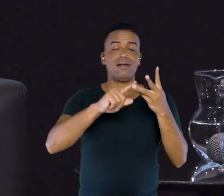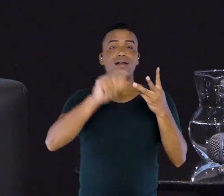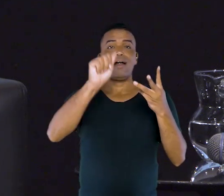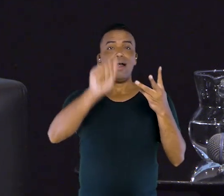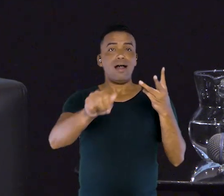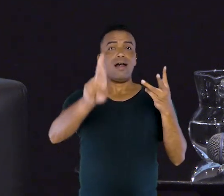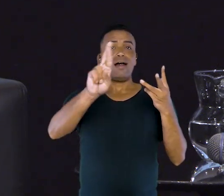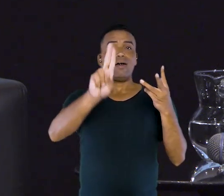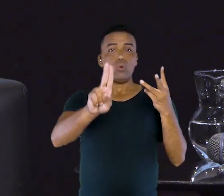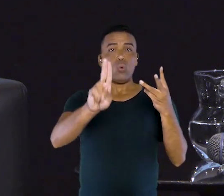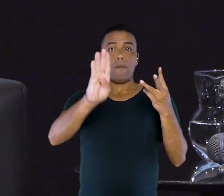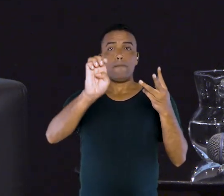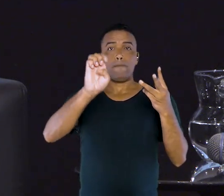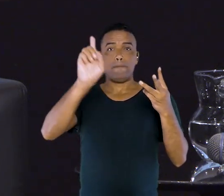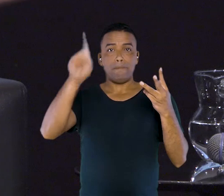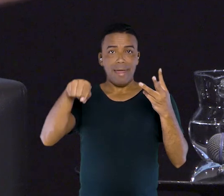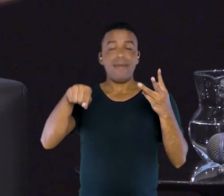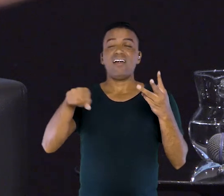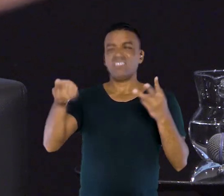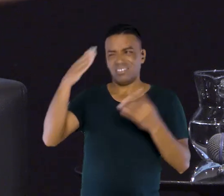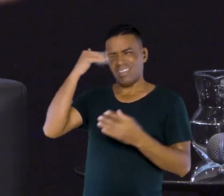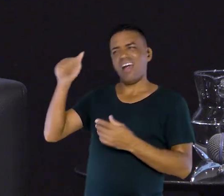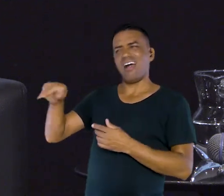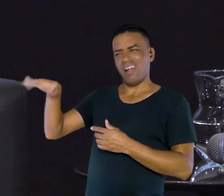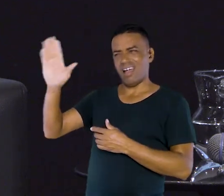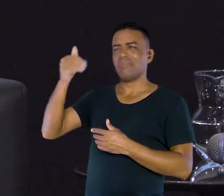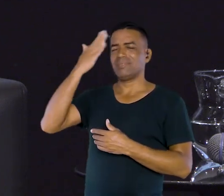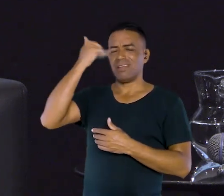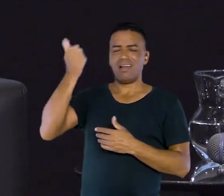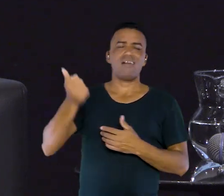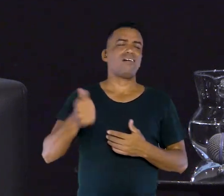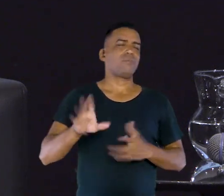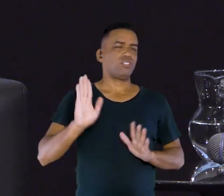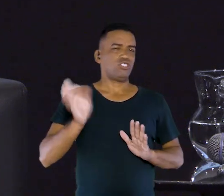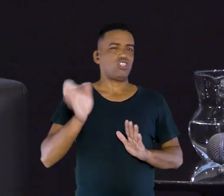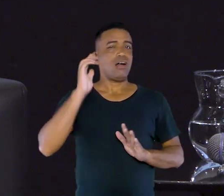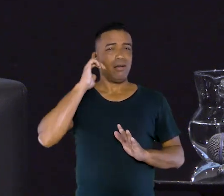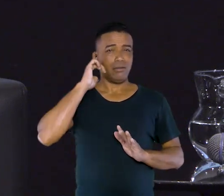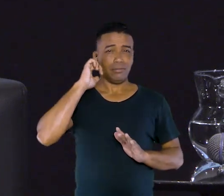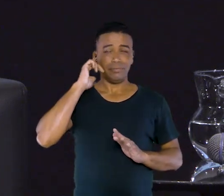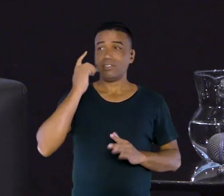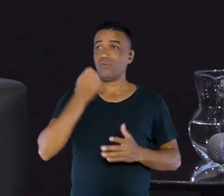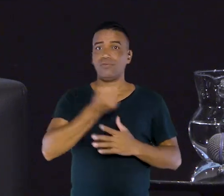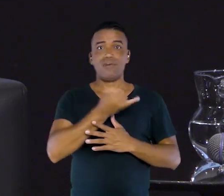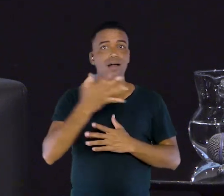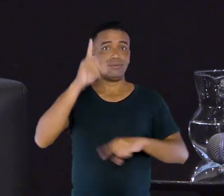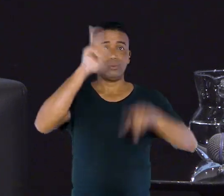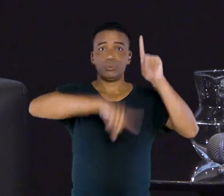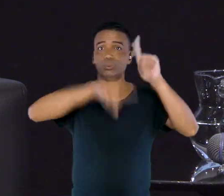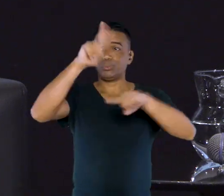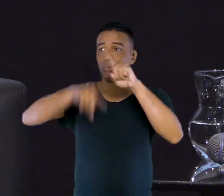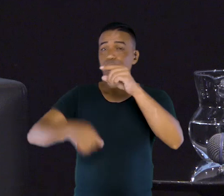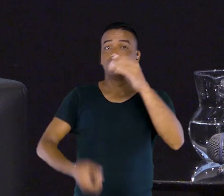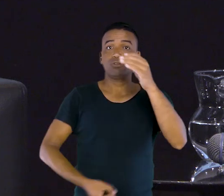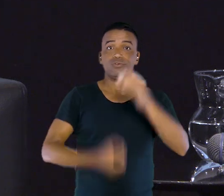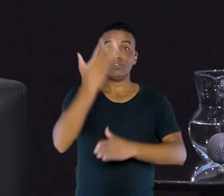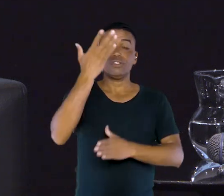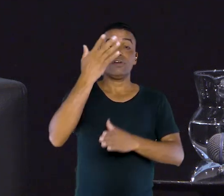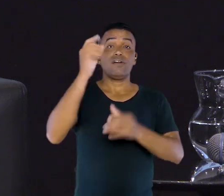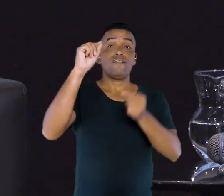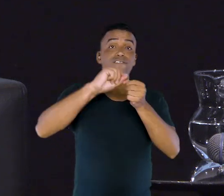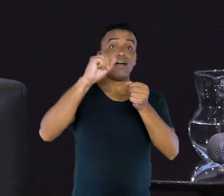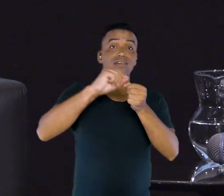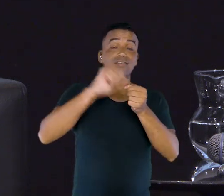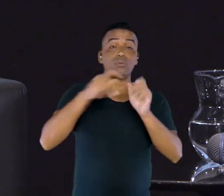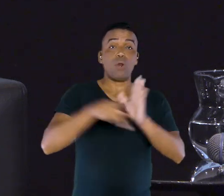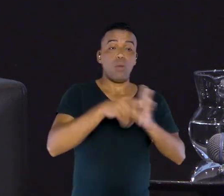o arubé, um monte de coisa que pode ser falado. Você sabe disso melhor do que eu, não vou ficar falando, não, olhando, mas assim, uma série de produtos que são